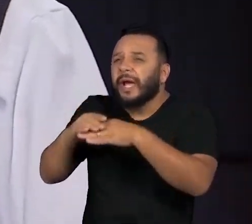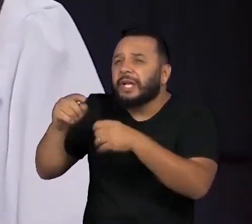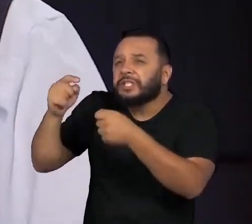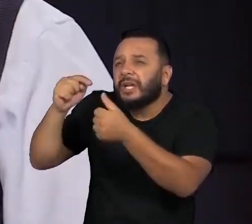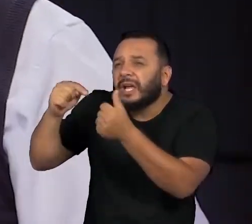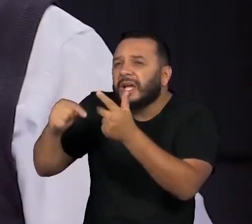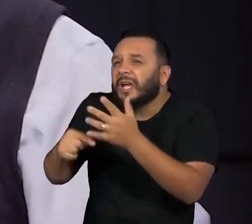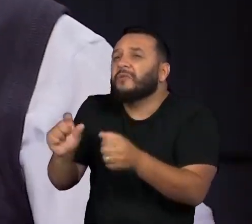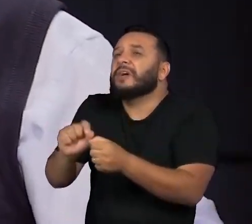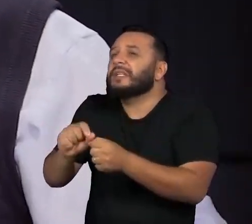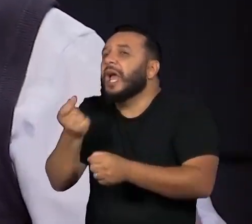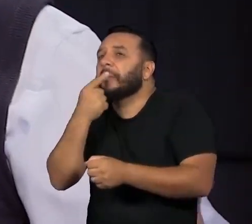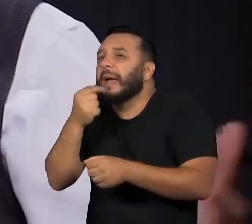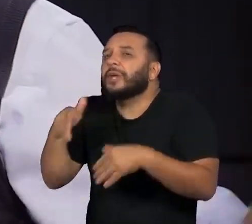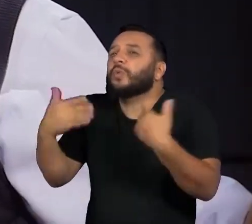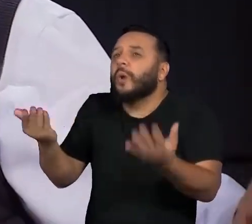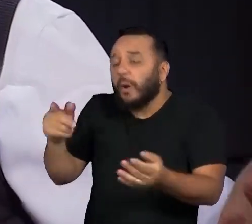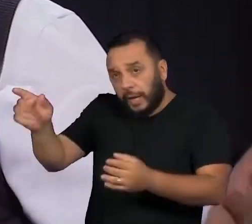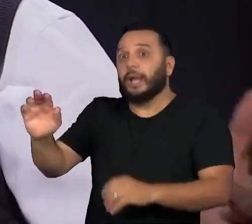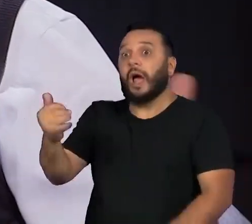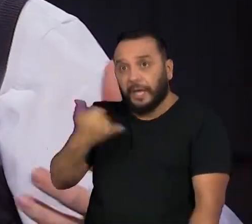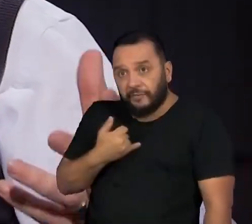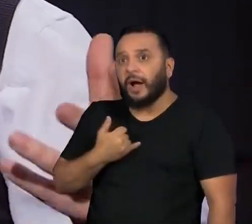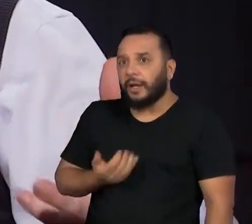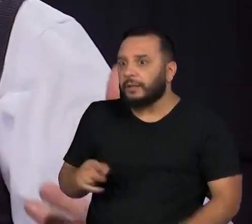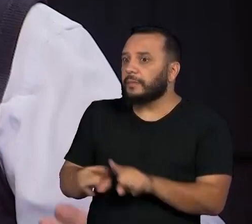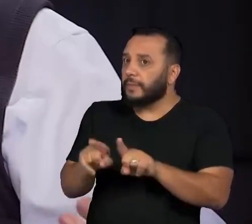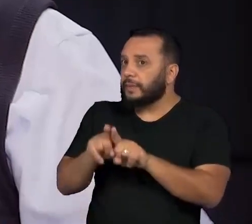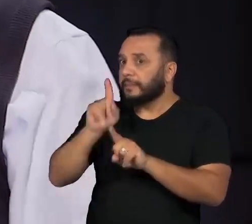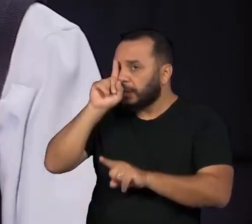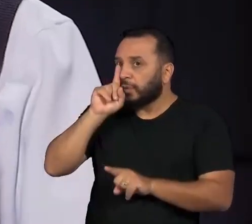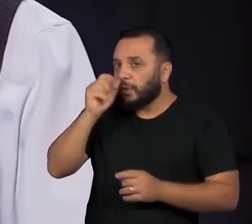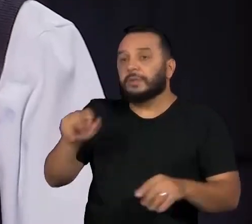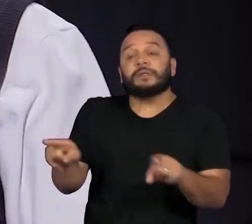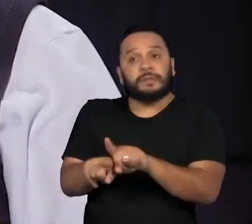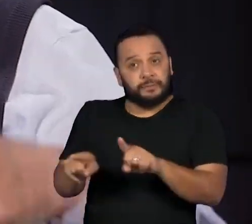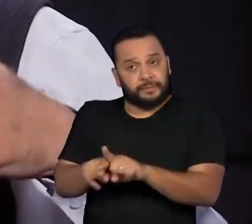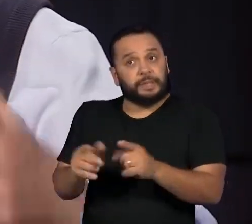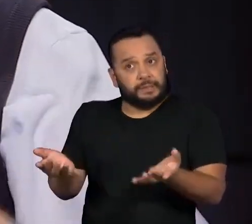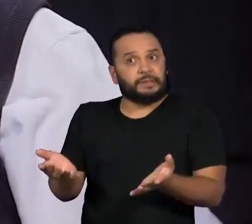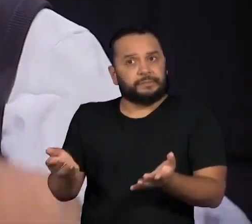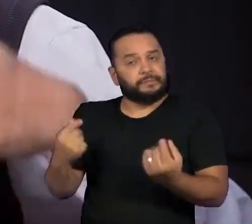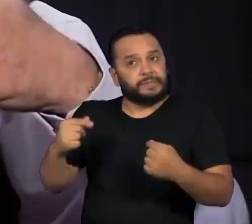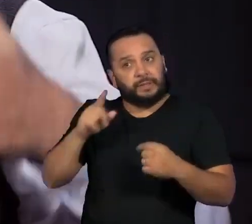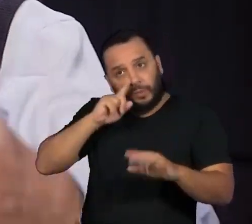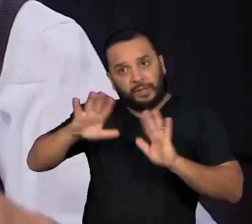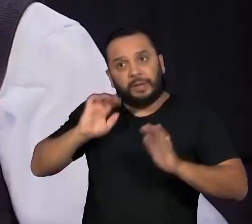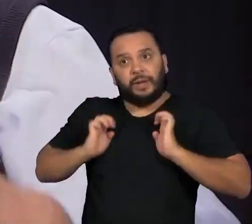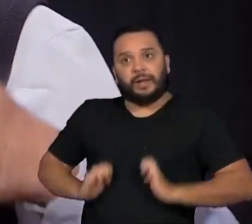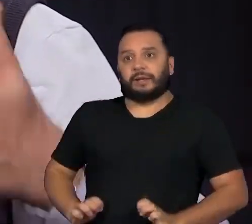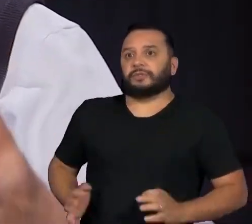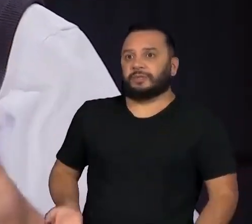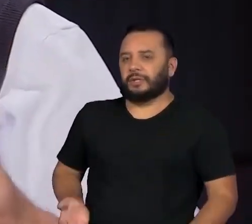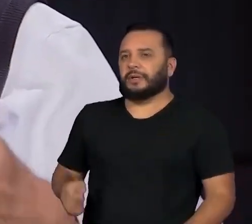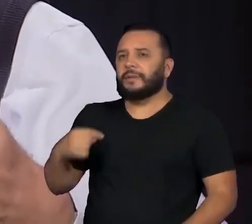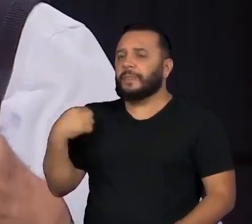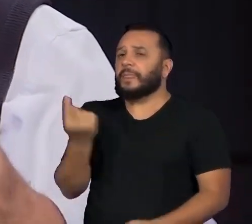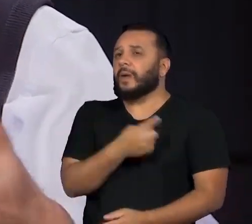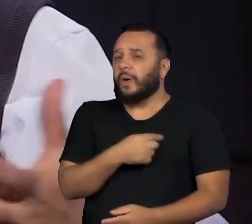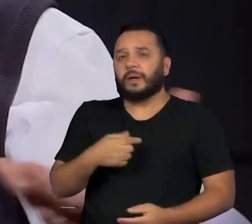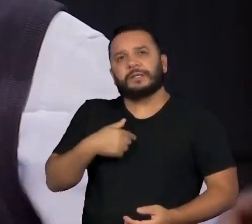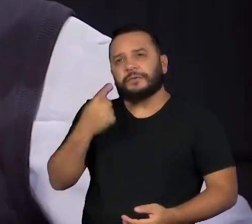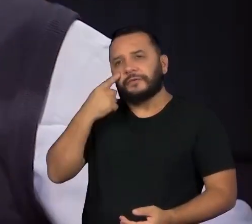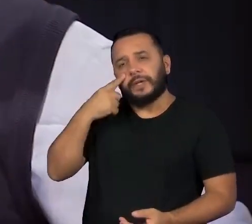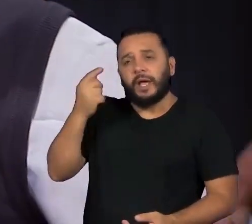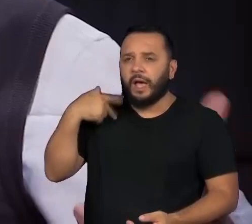até carro alto dirigido é um grande risco ela ética por trás disso a gente vai engolindo isso vai normalizando coisas que